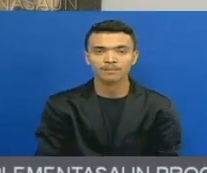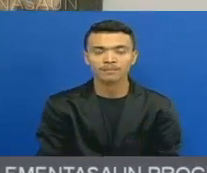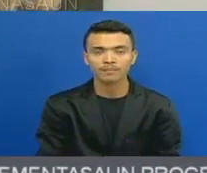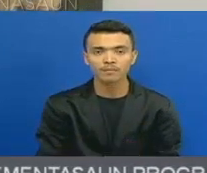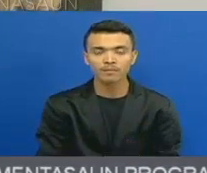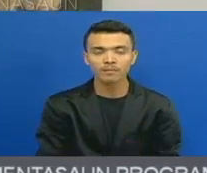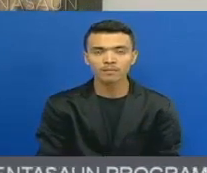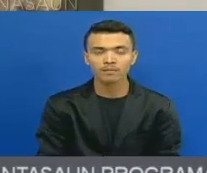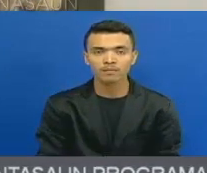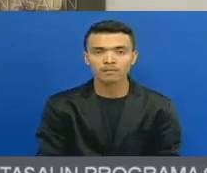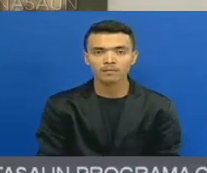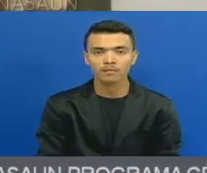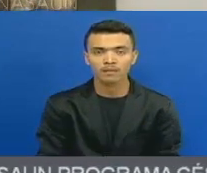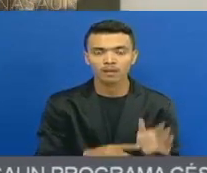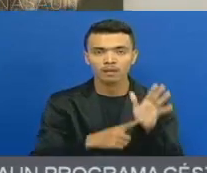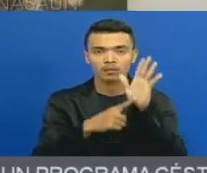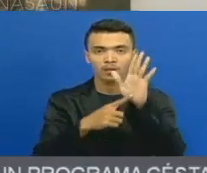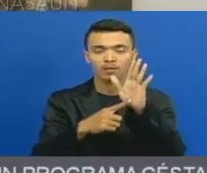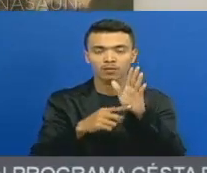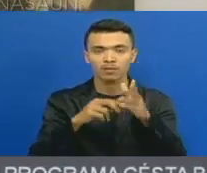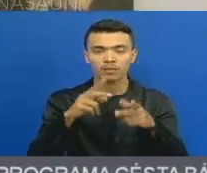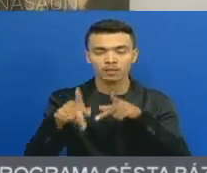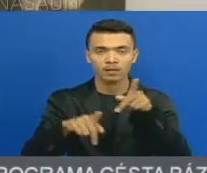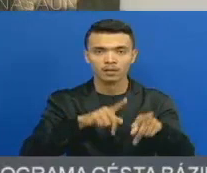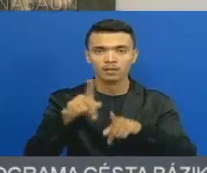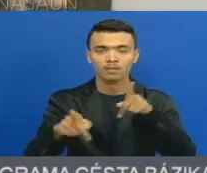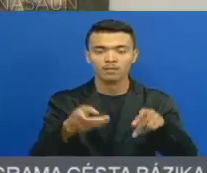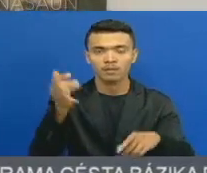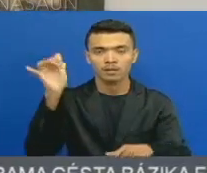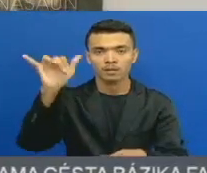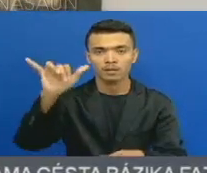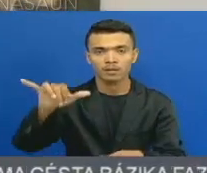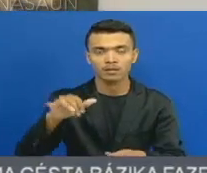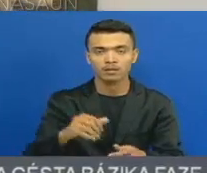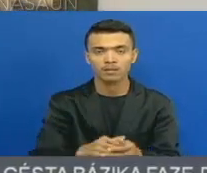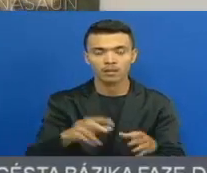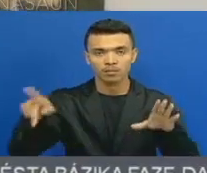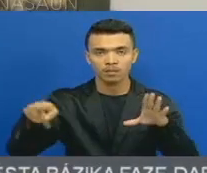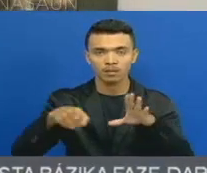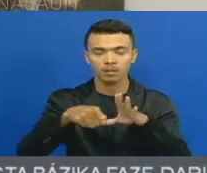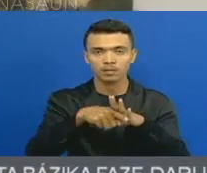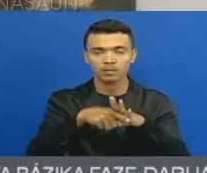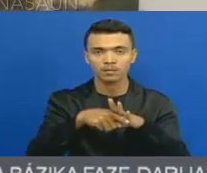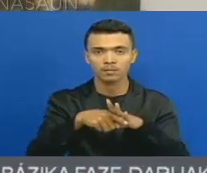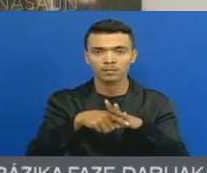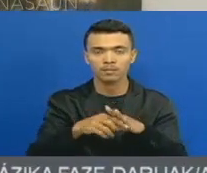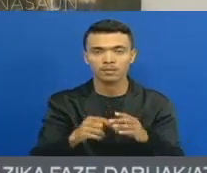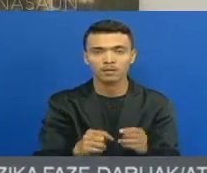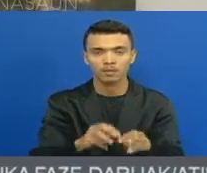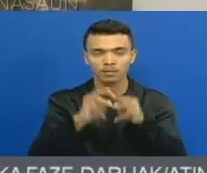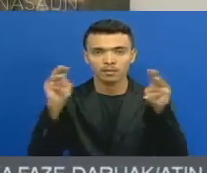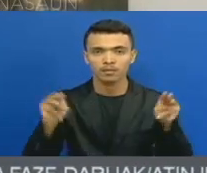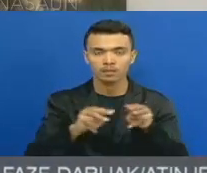ta itania atu aturu ba itania maina kasira ne viu atu mai visita itania a municipi de